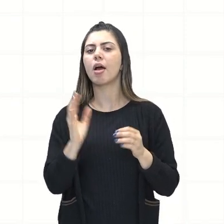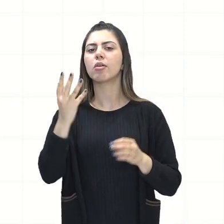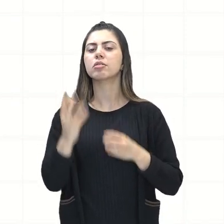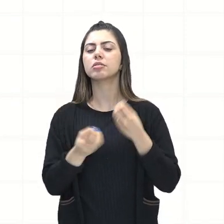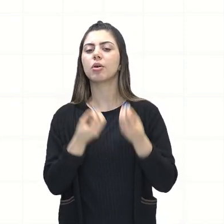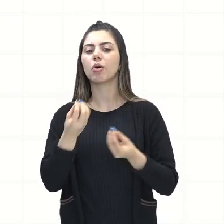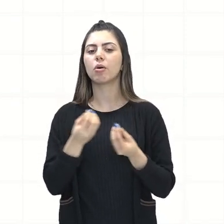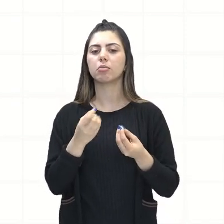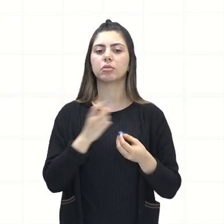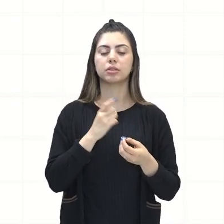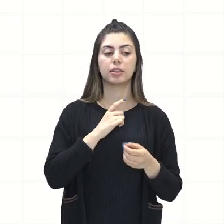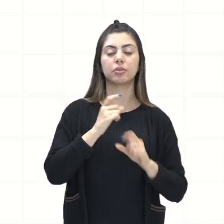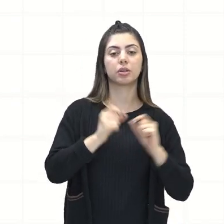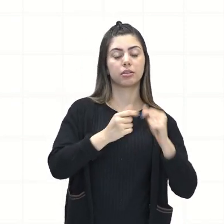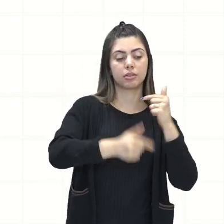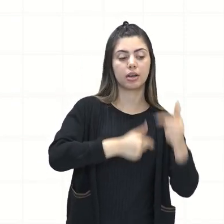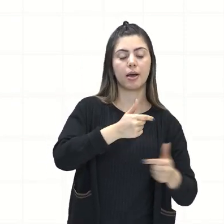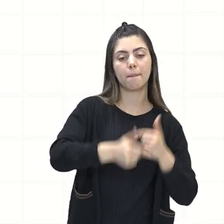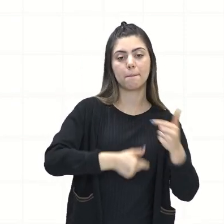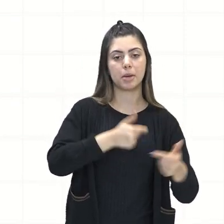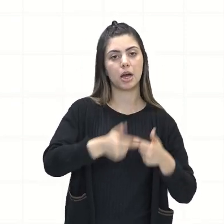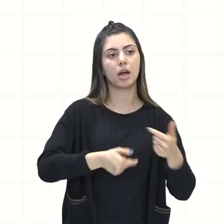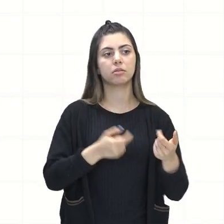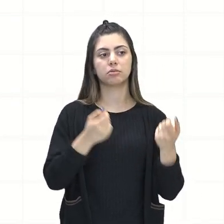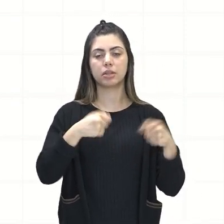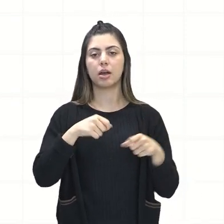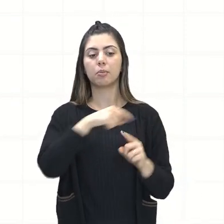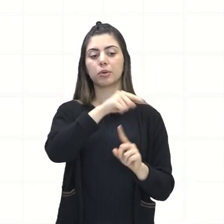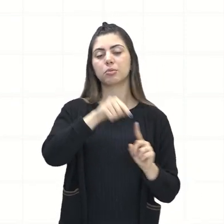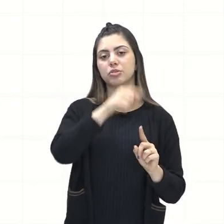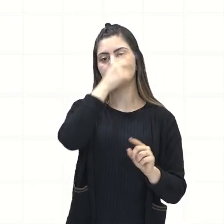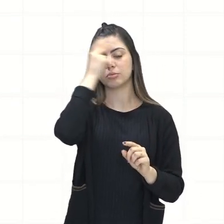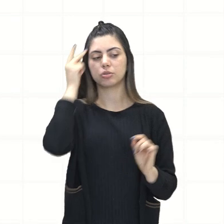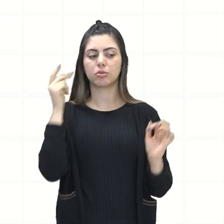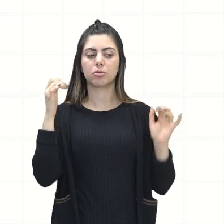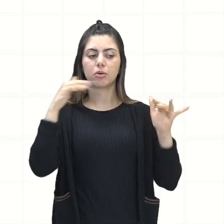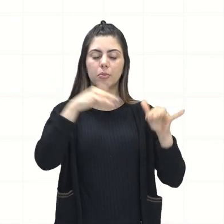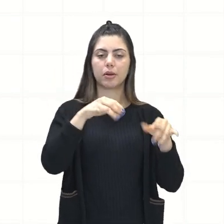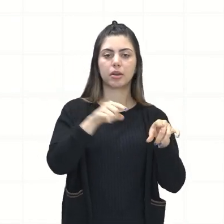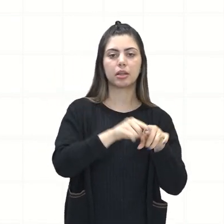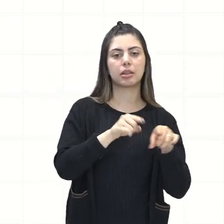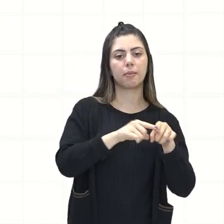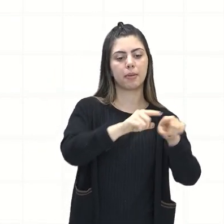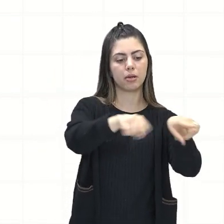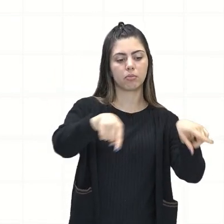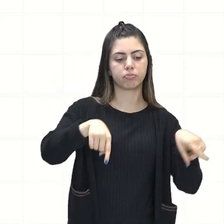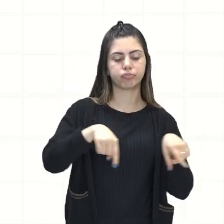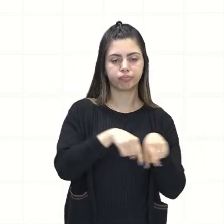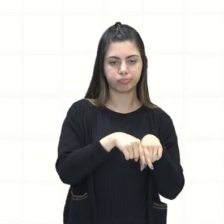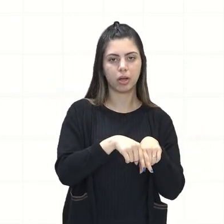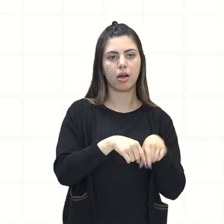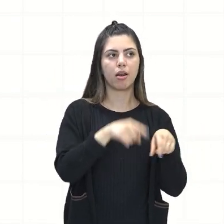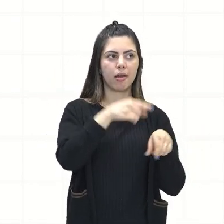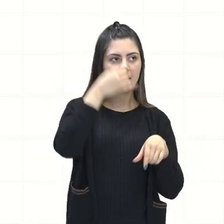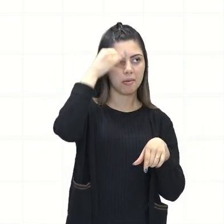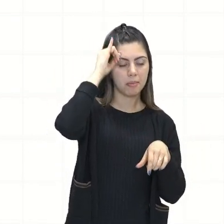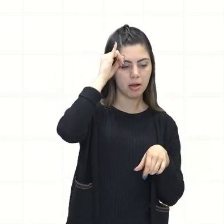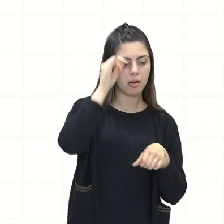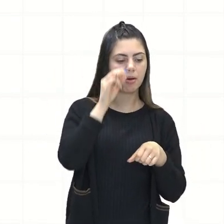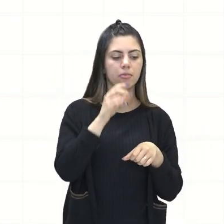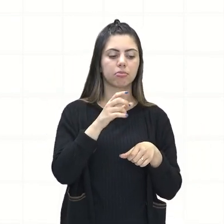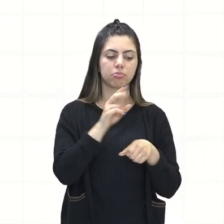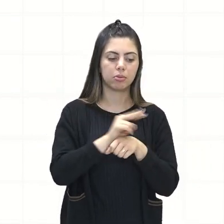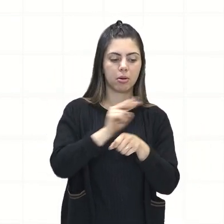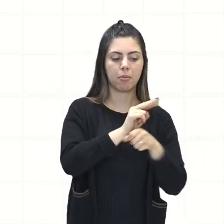para povoar e, ao mesmo tempo, aumento da produção agropecuária. Então, essa região aqui do Brasil, que é o